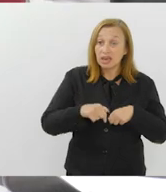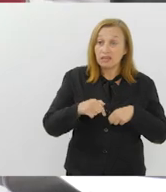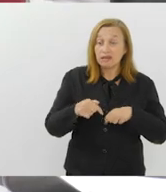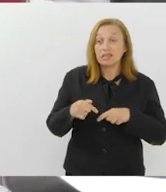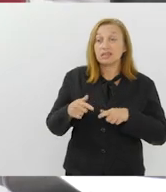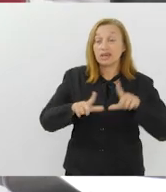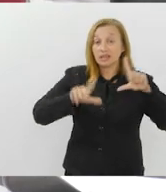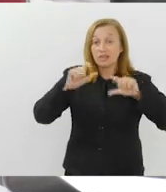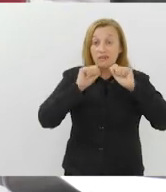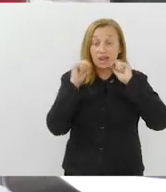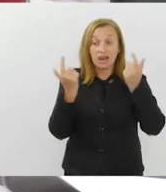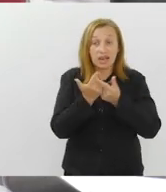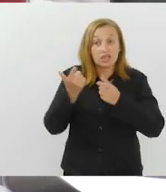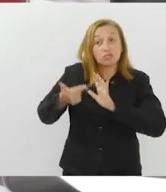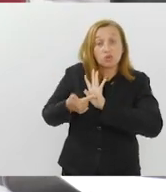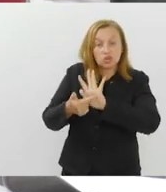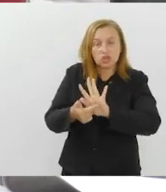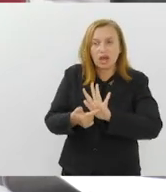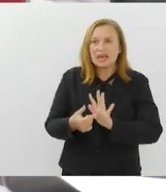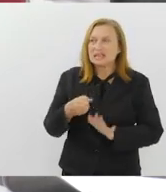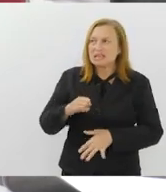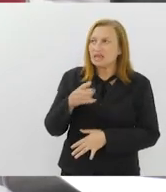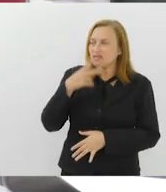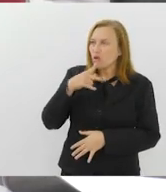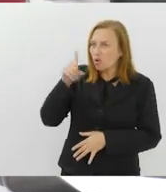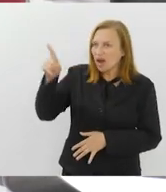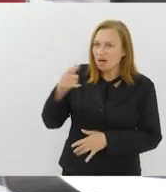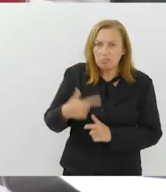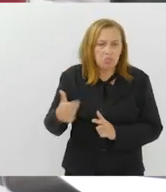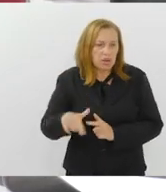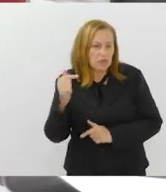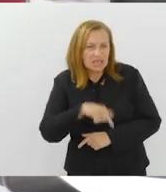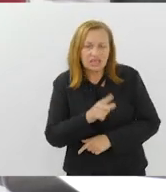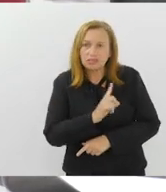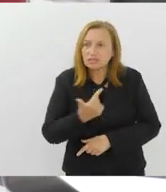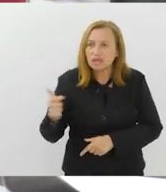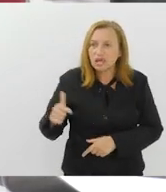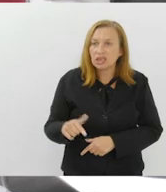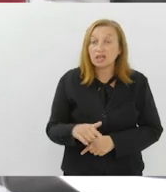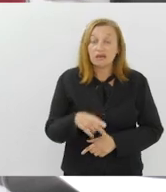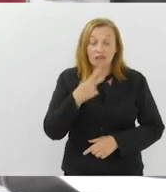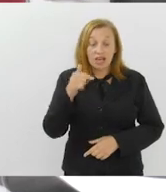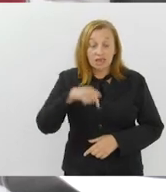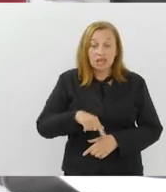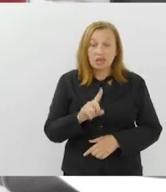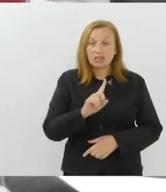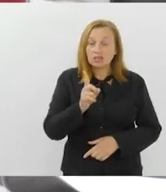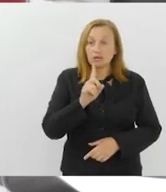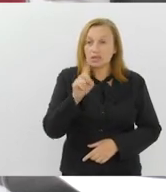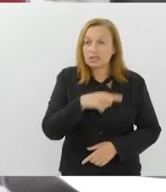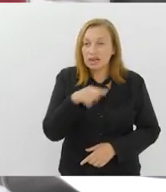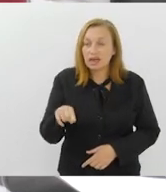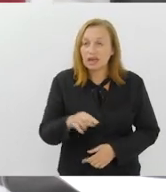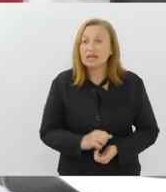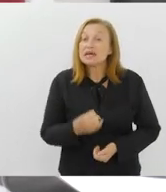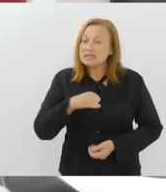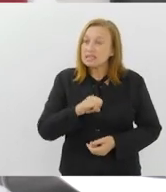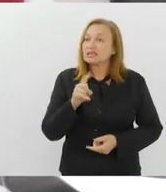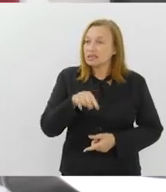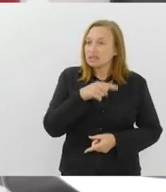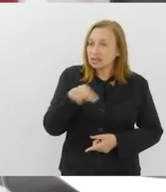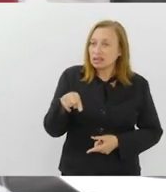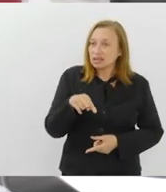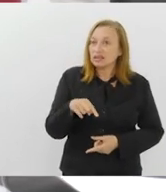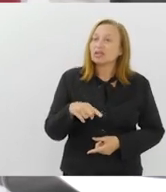Alerj. Então, se ele falou lá, não vejo problema em sentar aqui, olha, nós não vamos cancelar mais. E se cancelar, e, se cancelar,